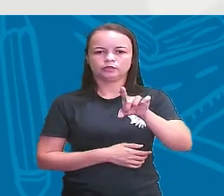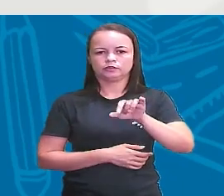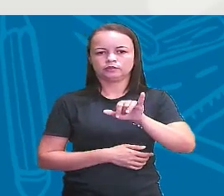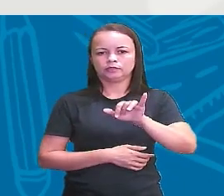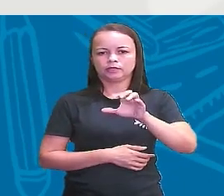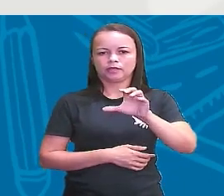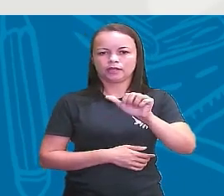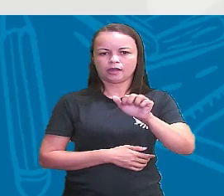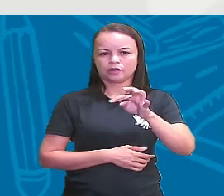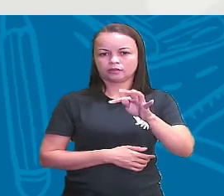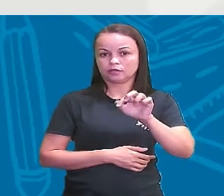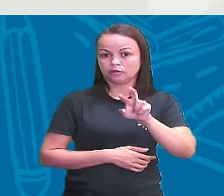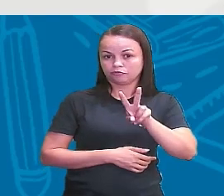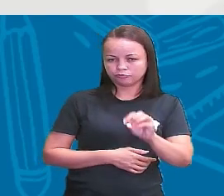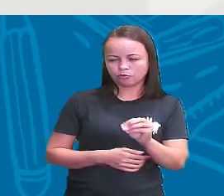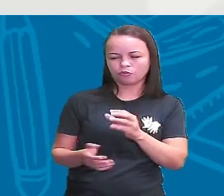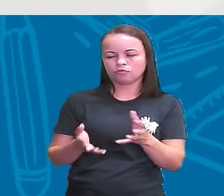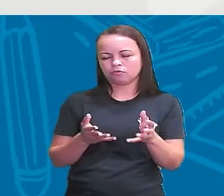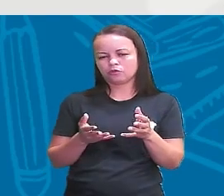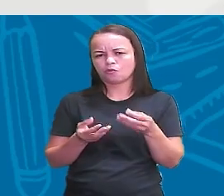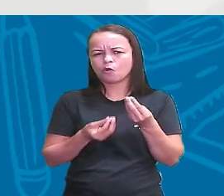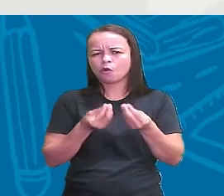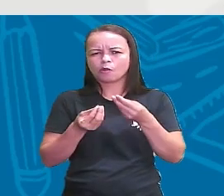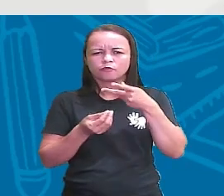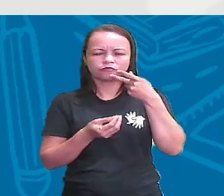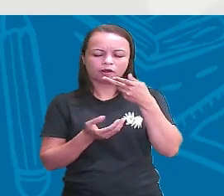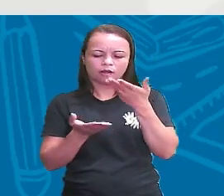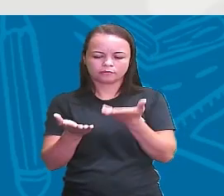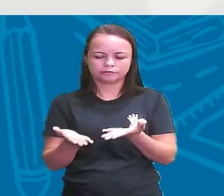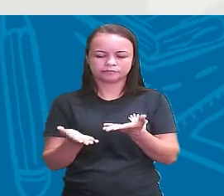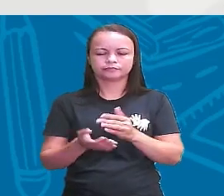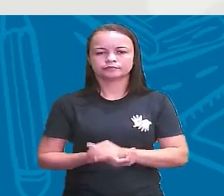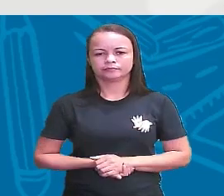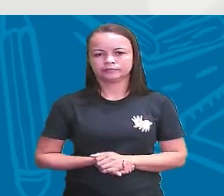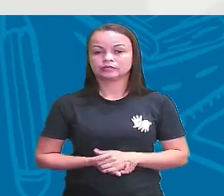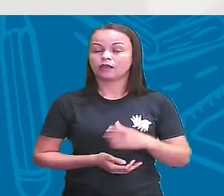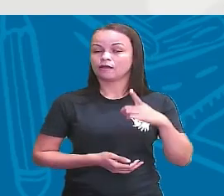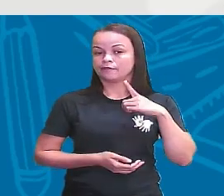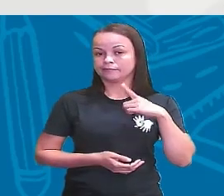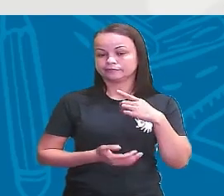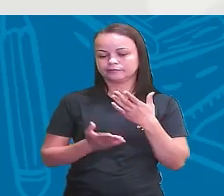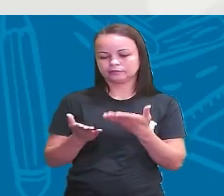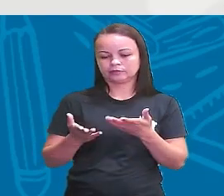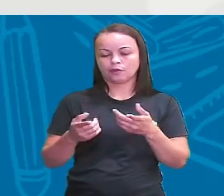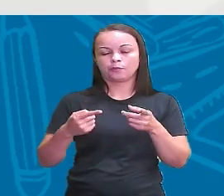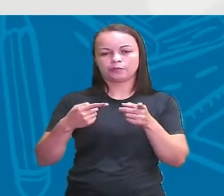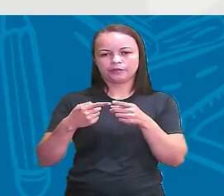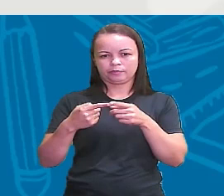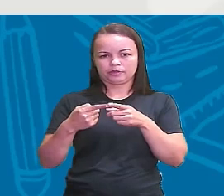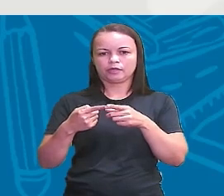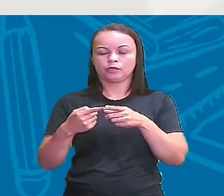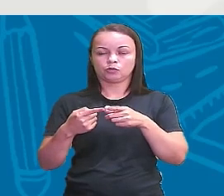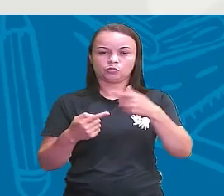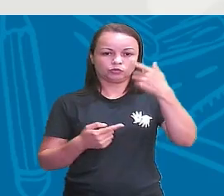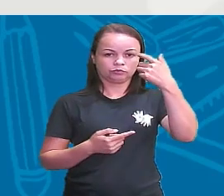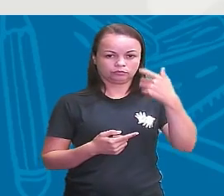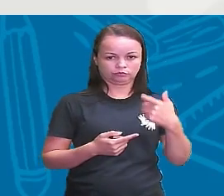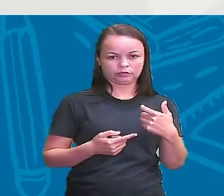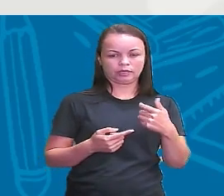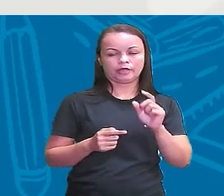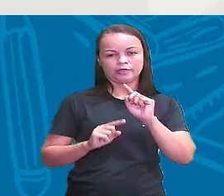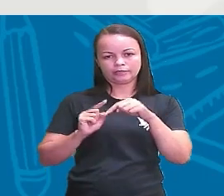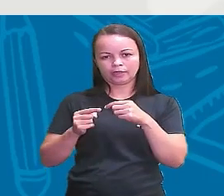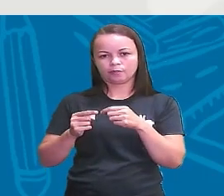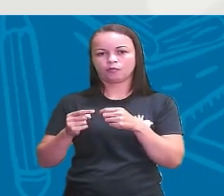gente fala esses verbos no presente do indicativo? Aí a gente vai ver, ó, primeiro o verbo ser e